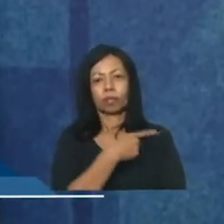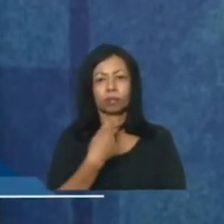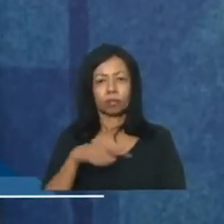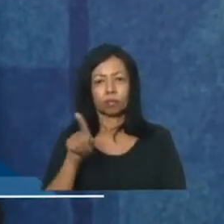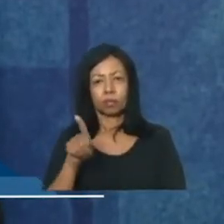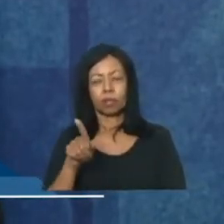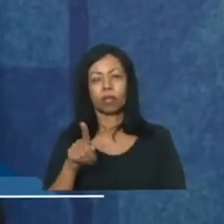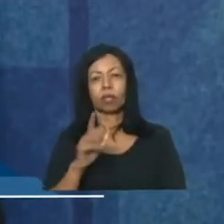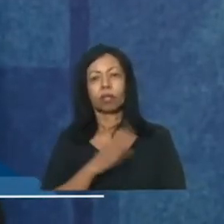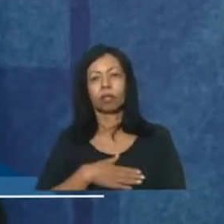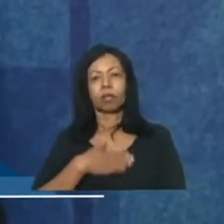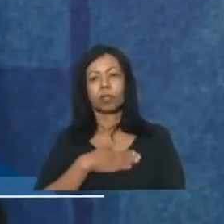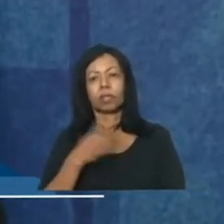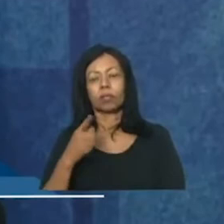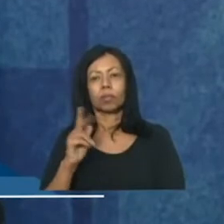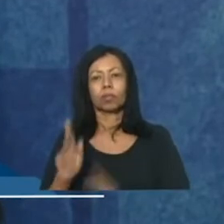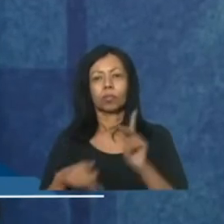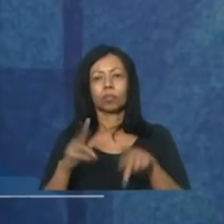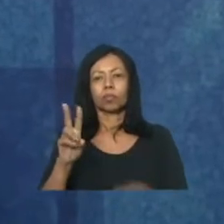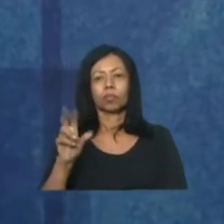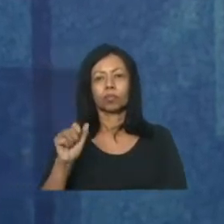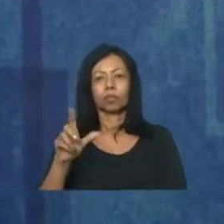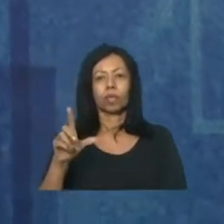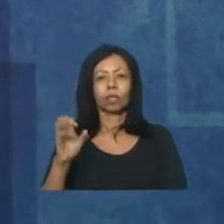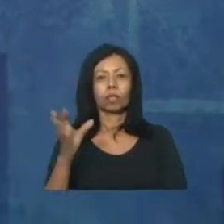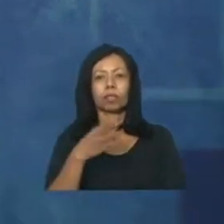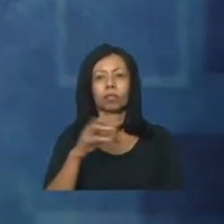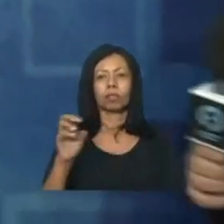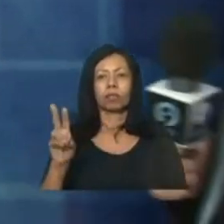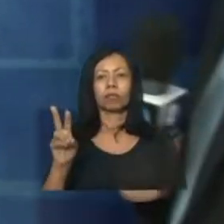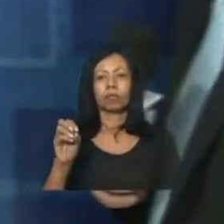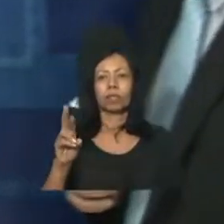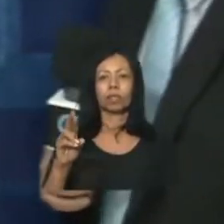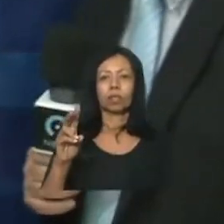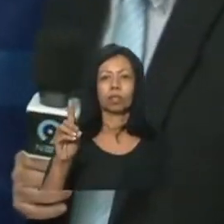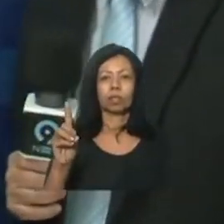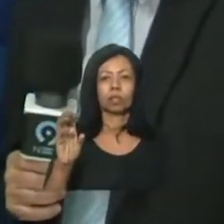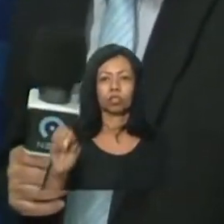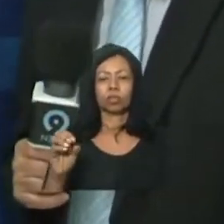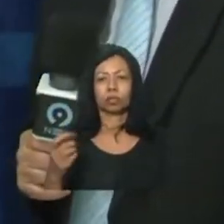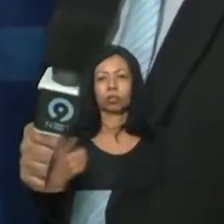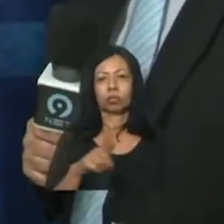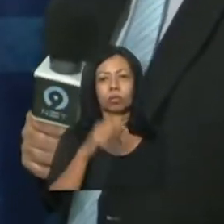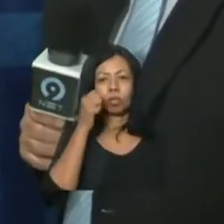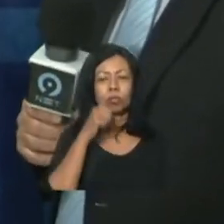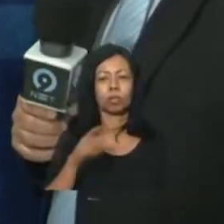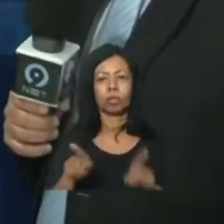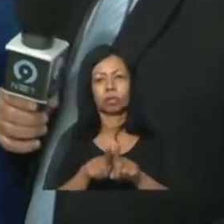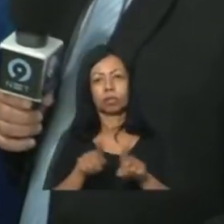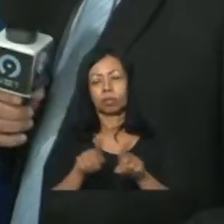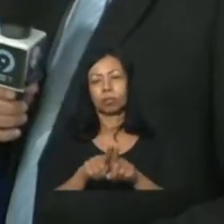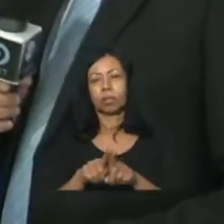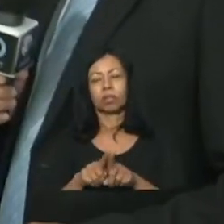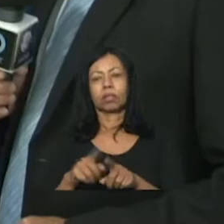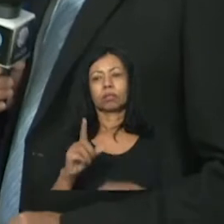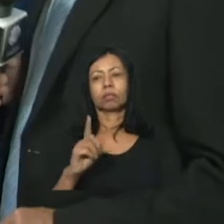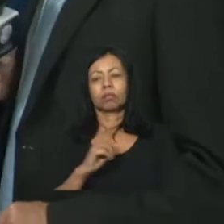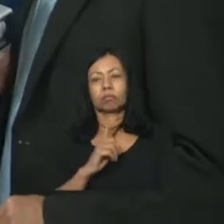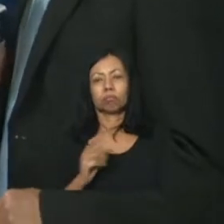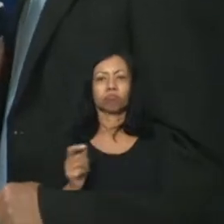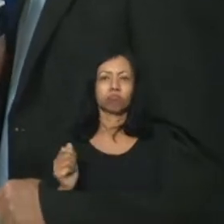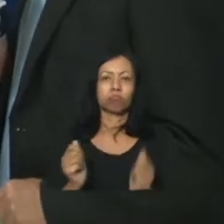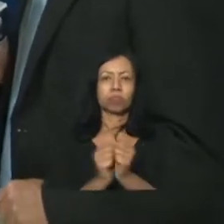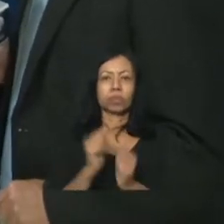e querido pela população ali do Vale Verde. Outra senhora ilustre que esteve conosco durante muitos anos, não é?